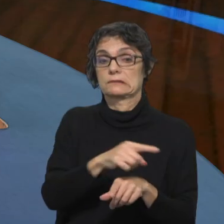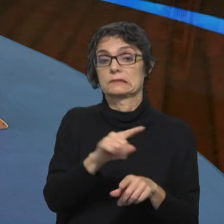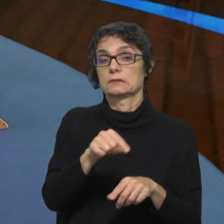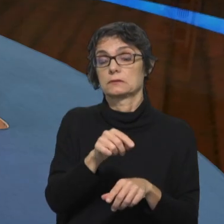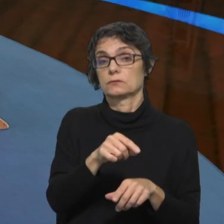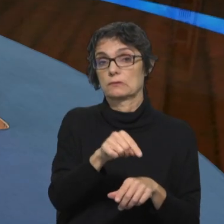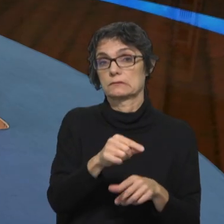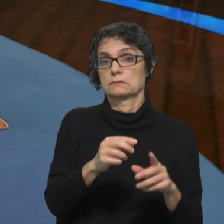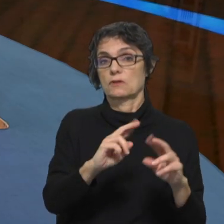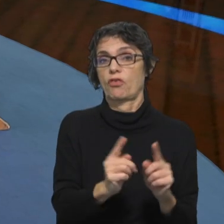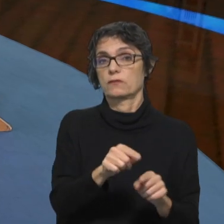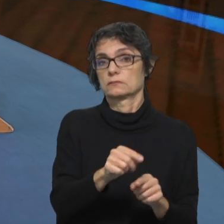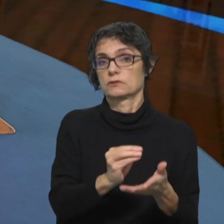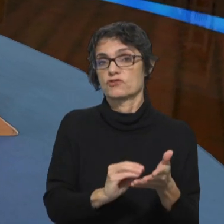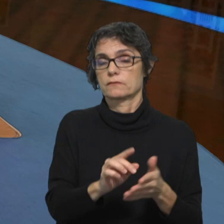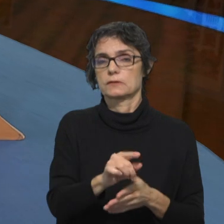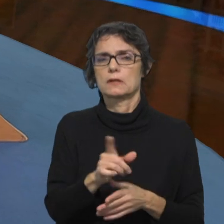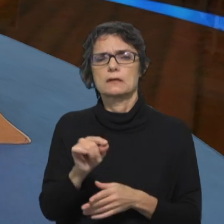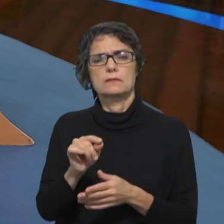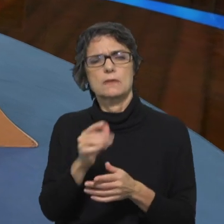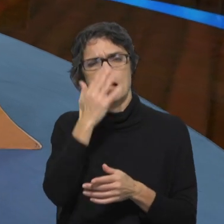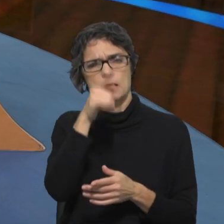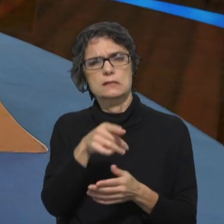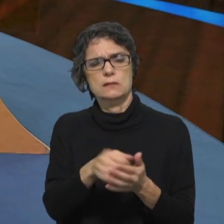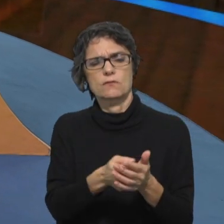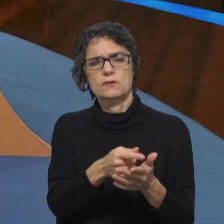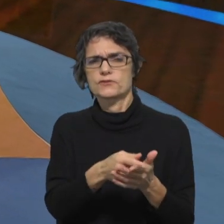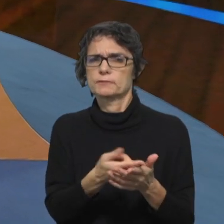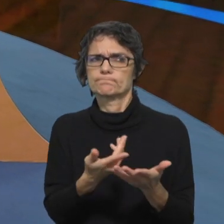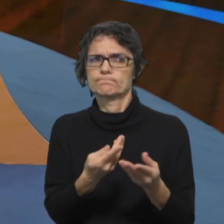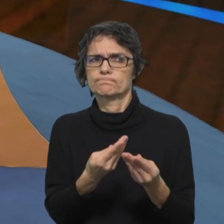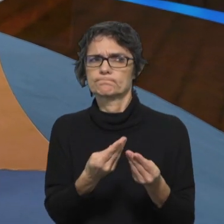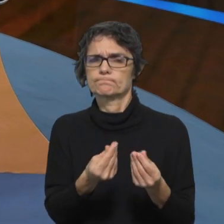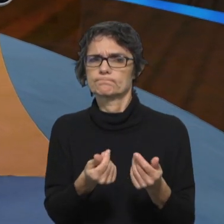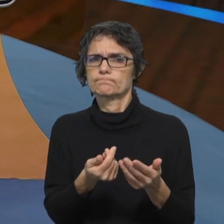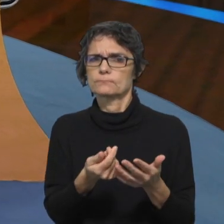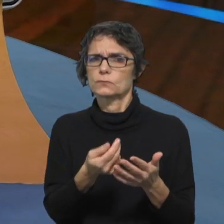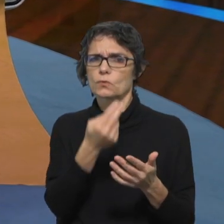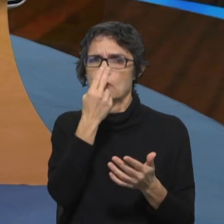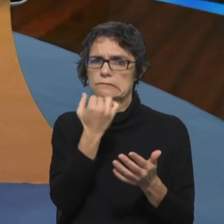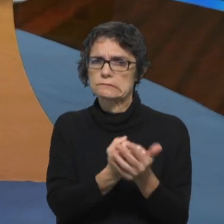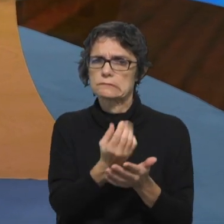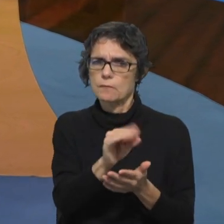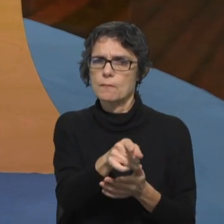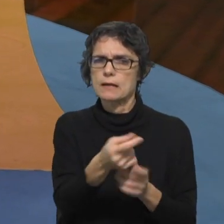pode querer isso dizer que é um evangelho mais realista, até mais histórico, mais próximo do que